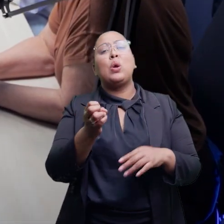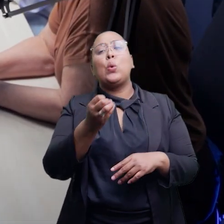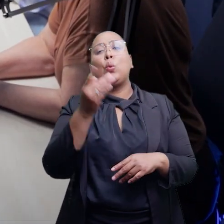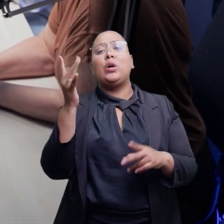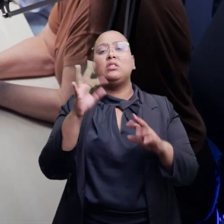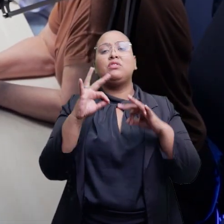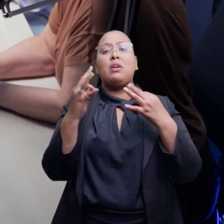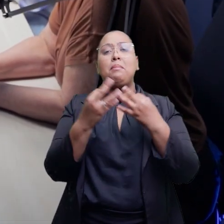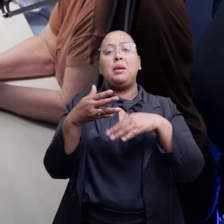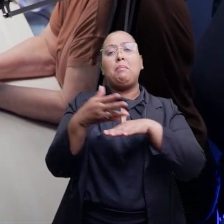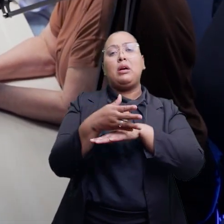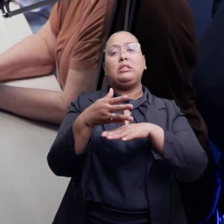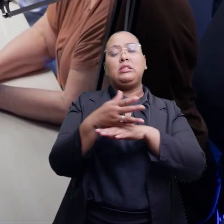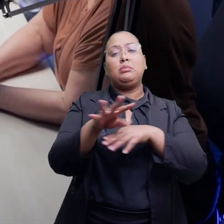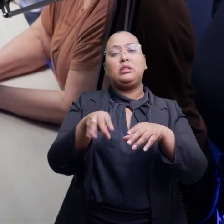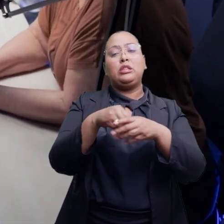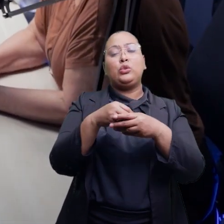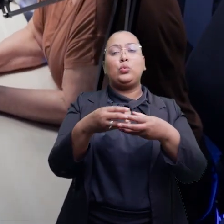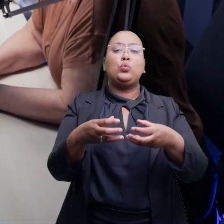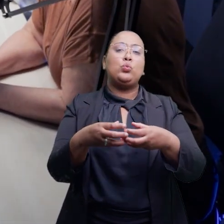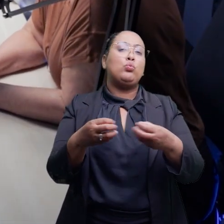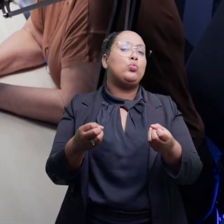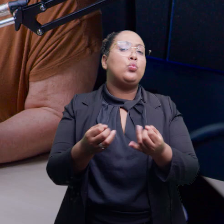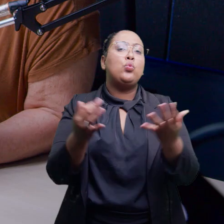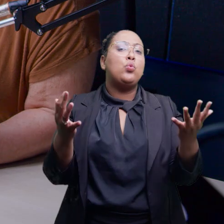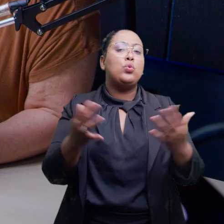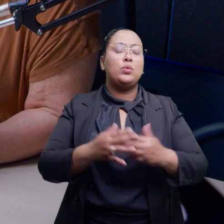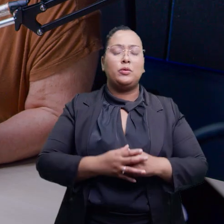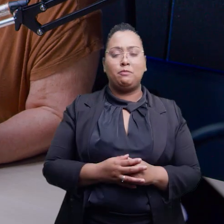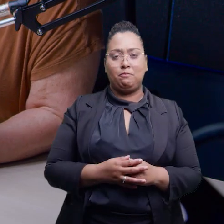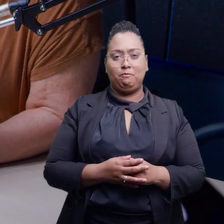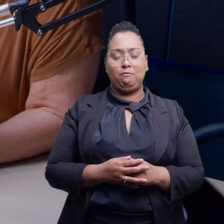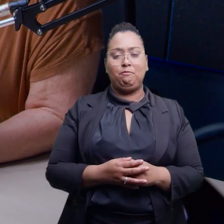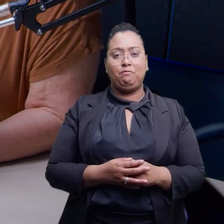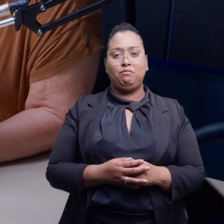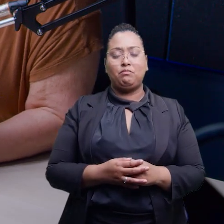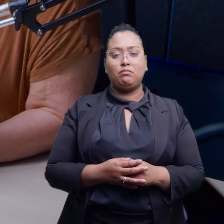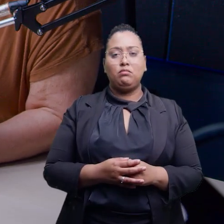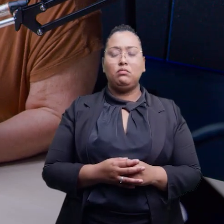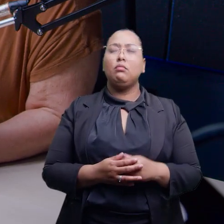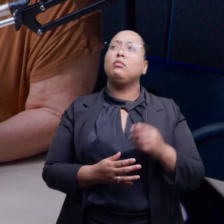participam ativamente do Conviver? Olha, a gente tem